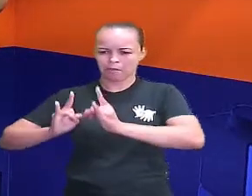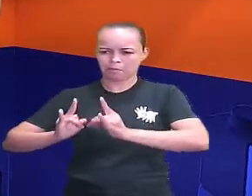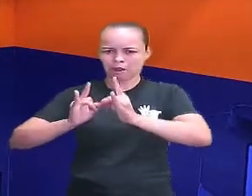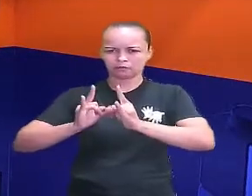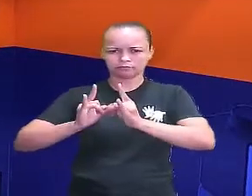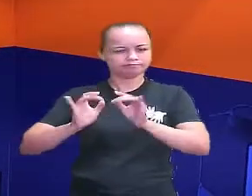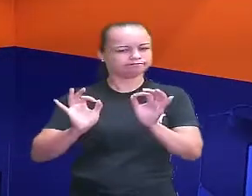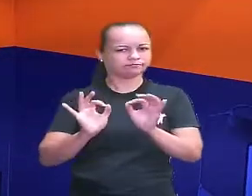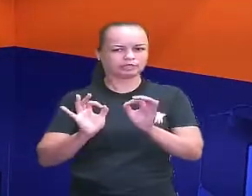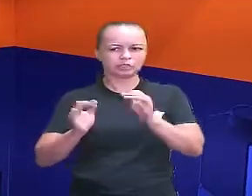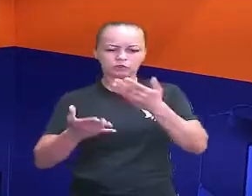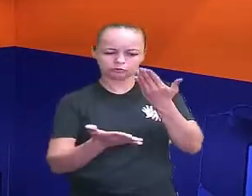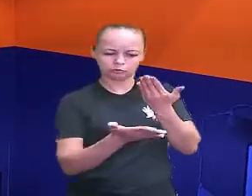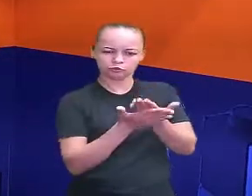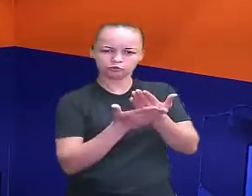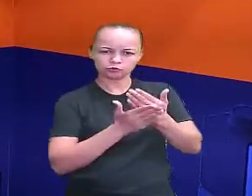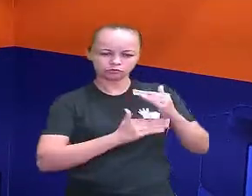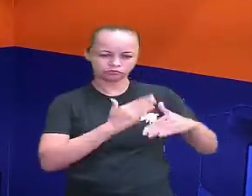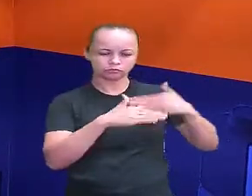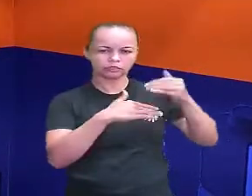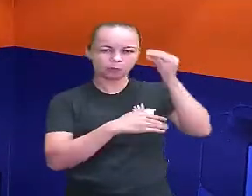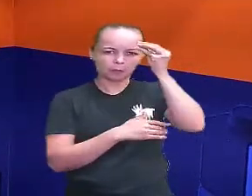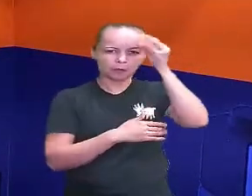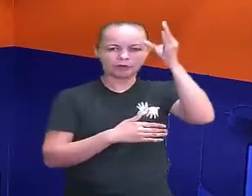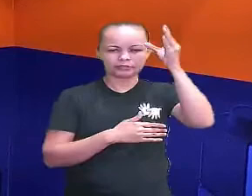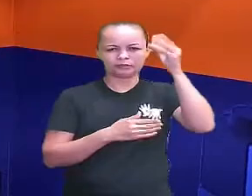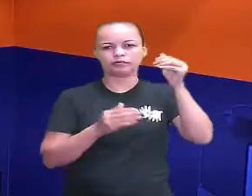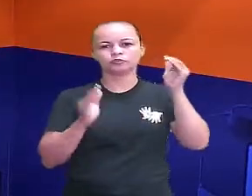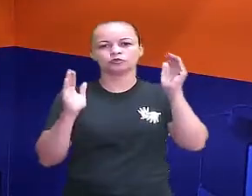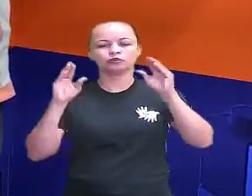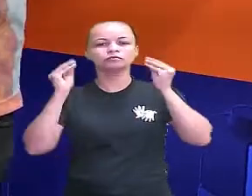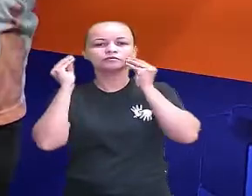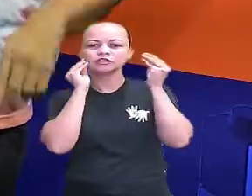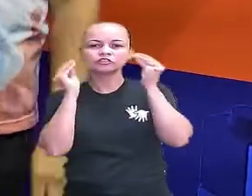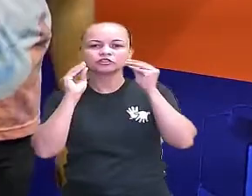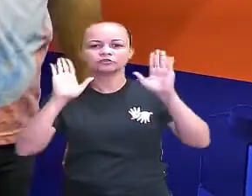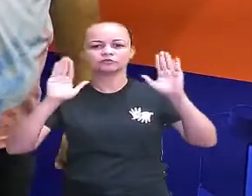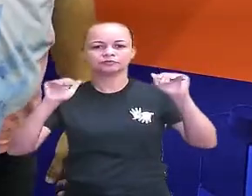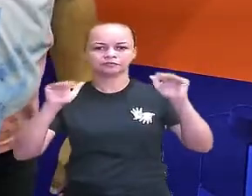Construir pontes, e pontes com você. Um beijão, tchau, tchau, tchau,